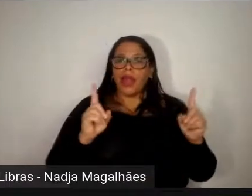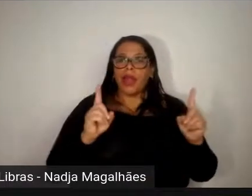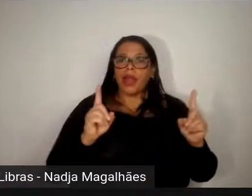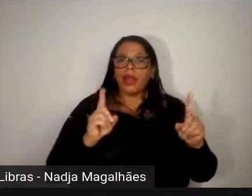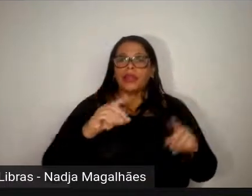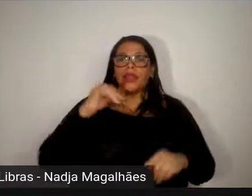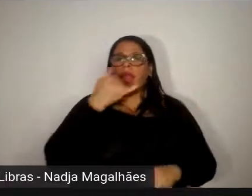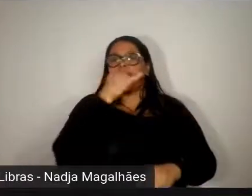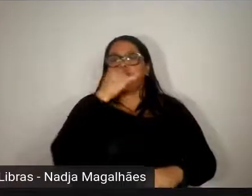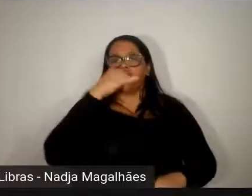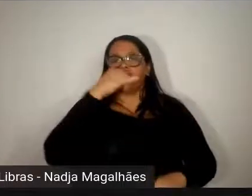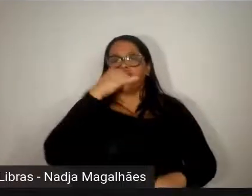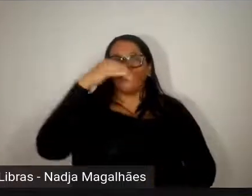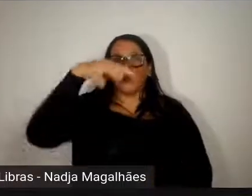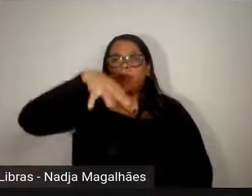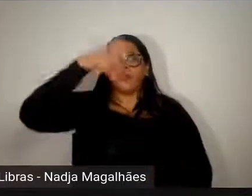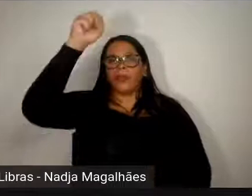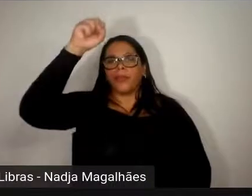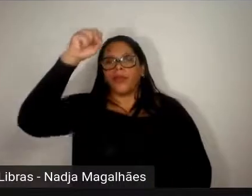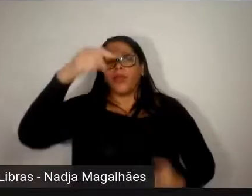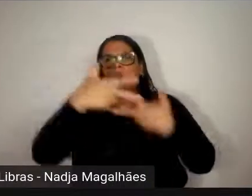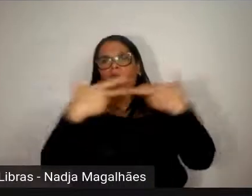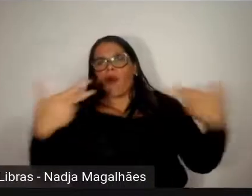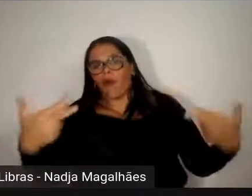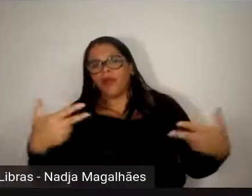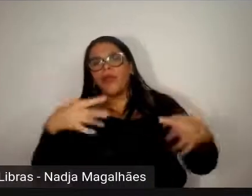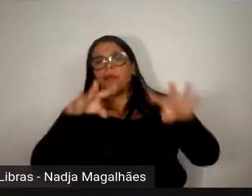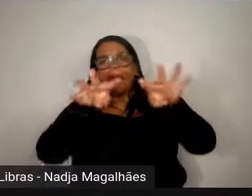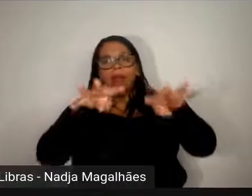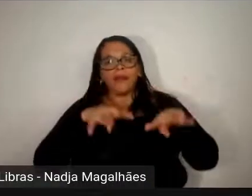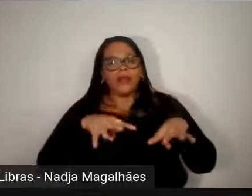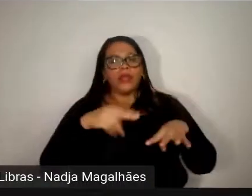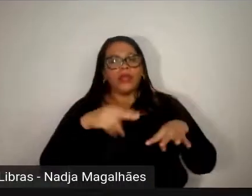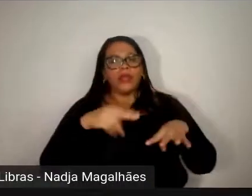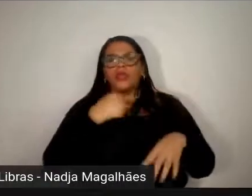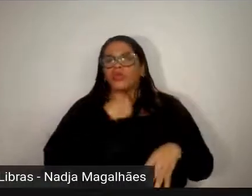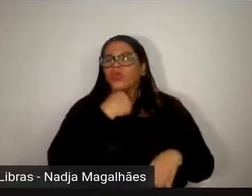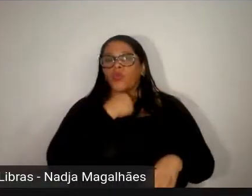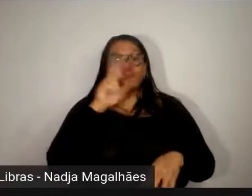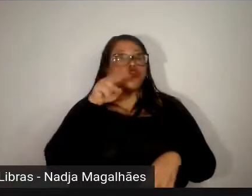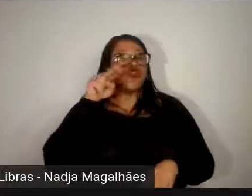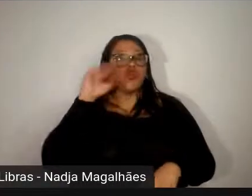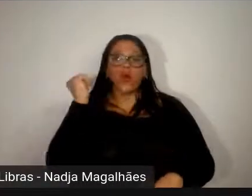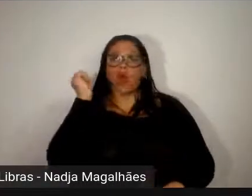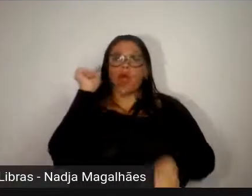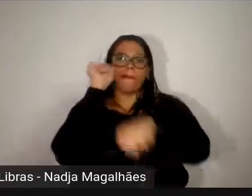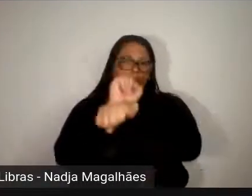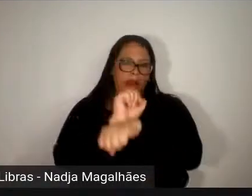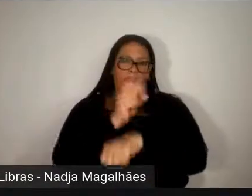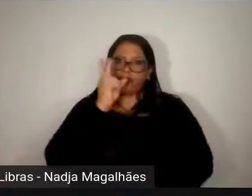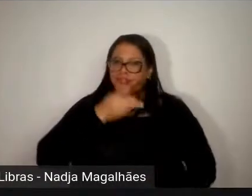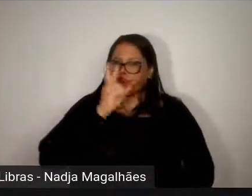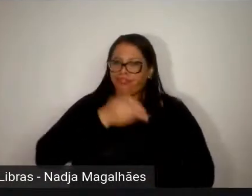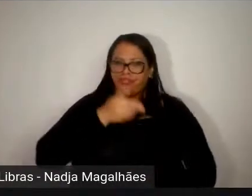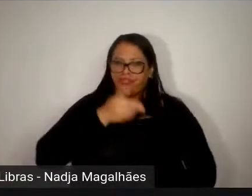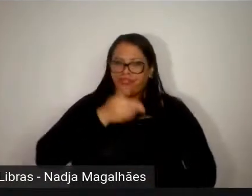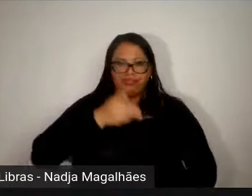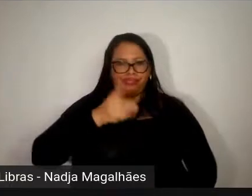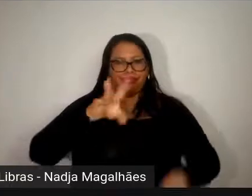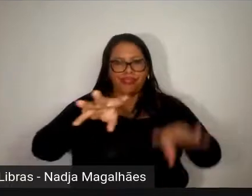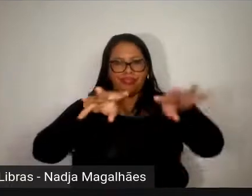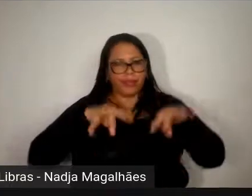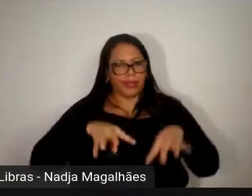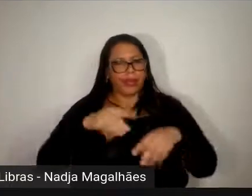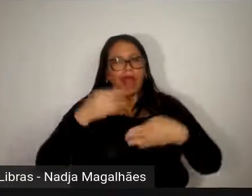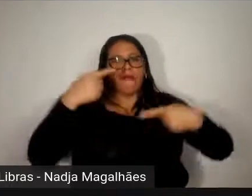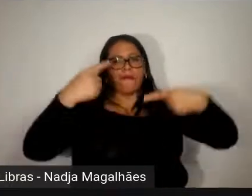de energia, confisco de equipamento, a transmissão de plenário geralmente não pode nem ser interrompida. O Lincoln Macário, que trabalha